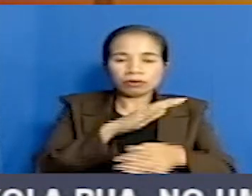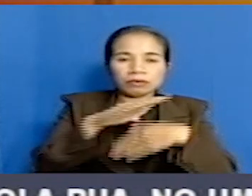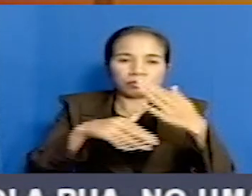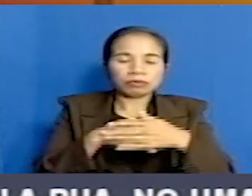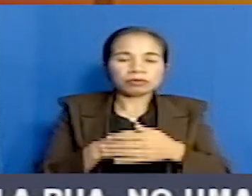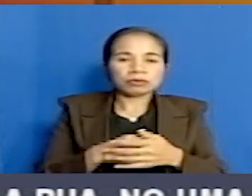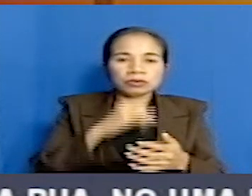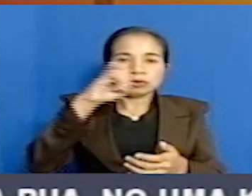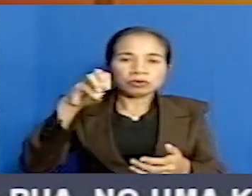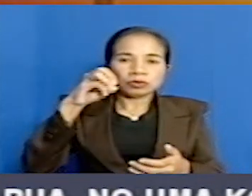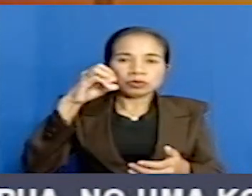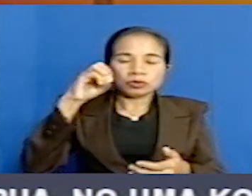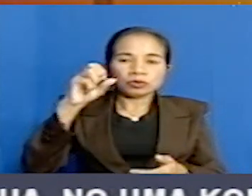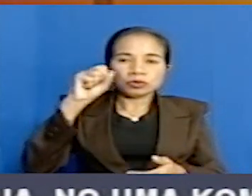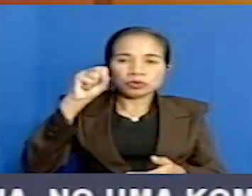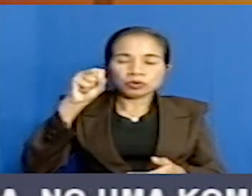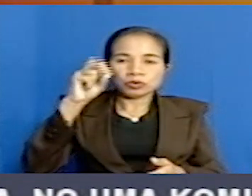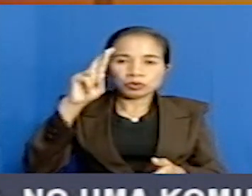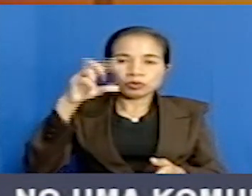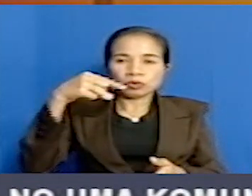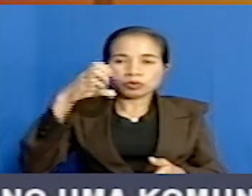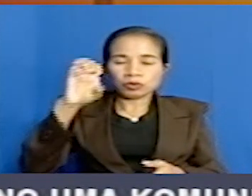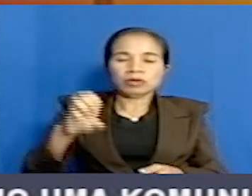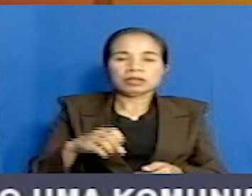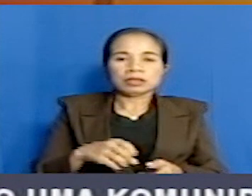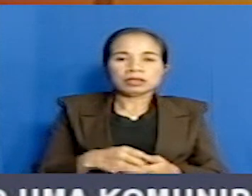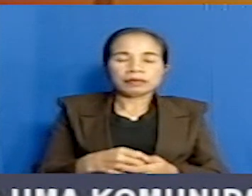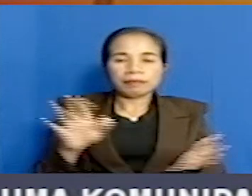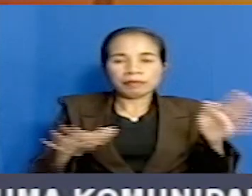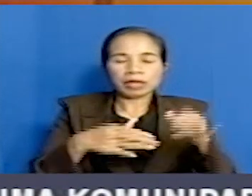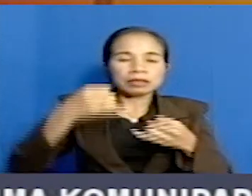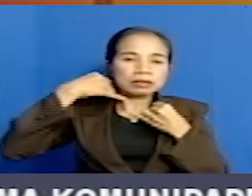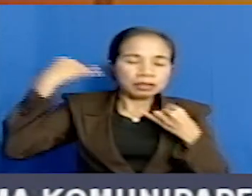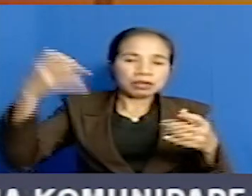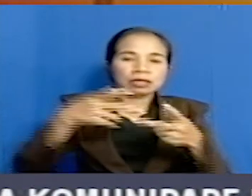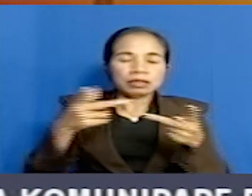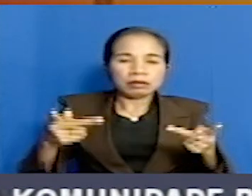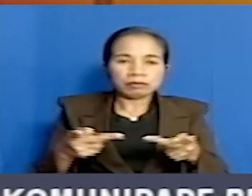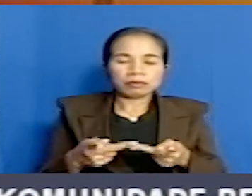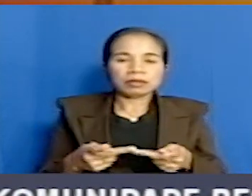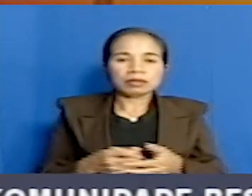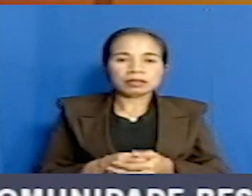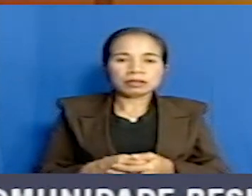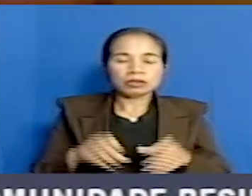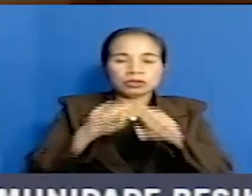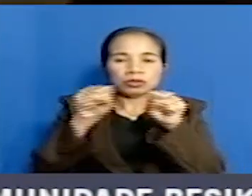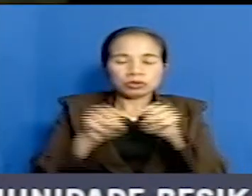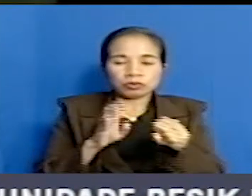Telespectadores George Suarez dos Santos Mate Taraan ia ninia hela fatin i aldeia Teate Suku Bairupite.